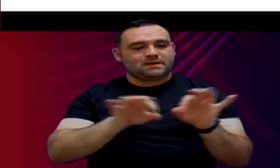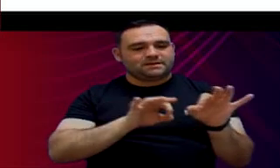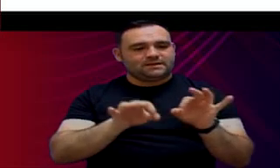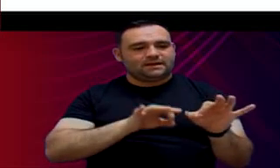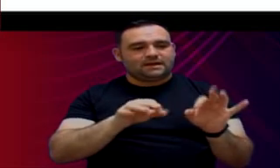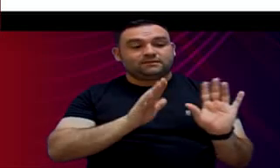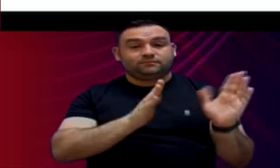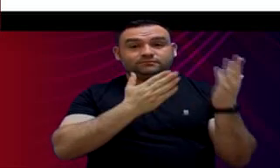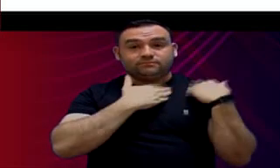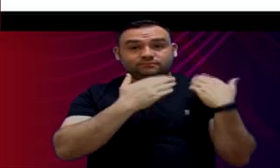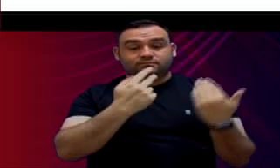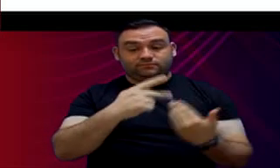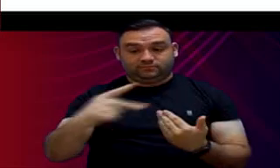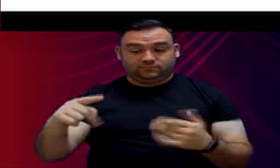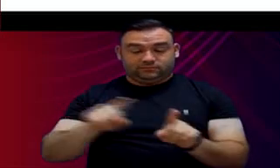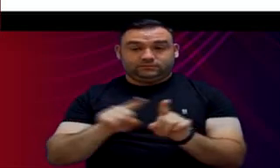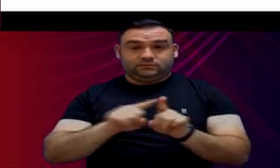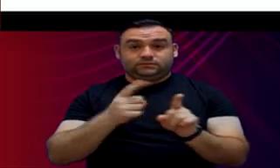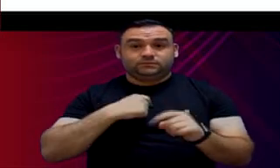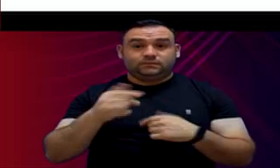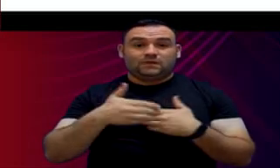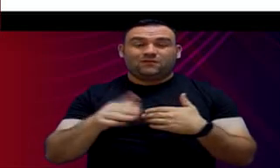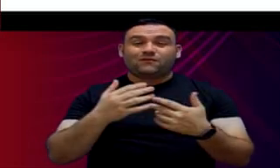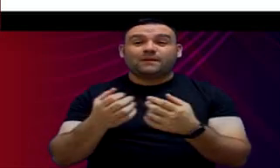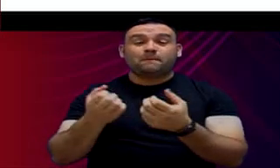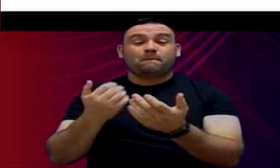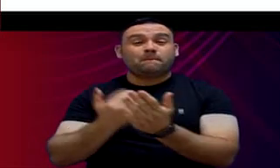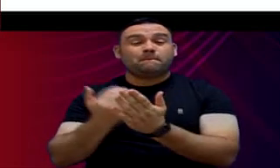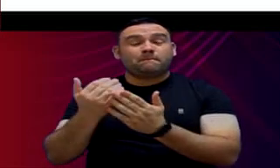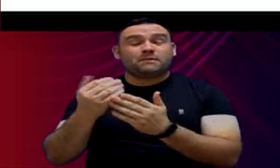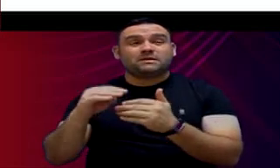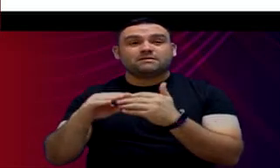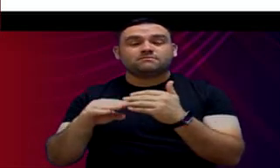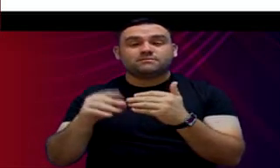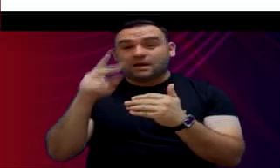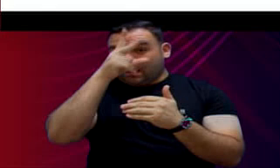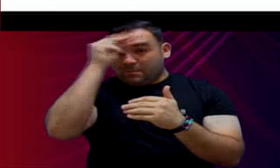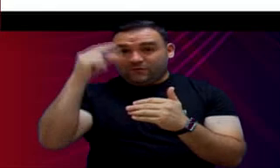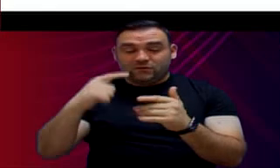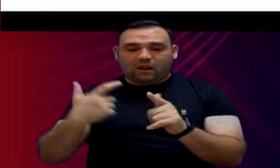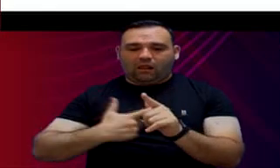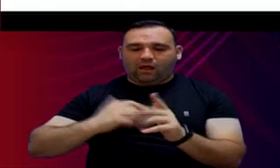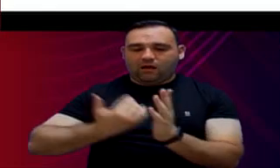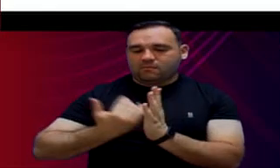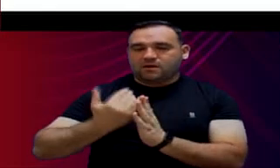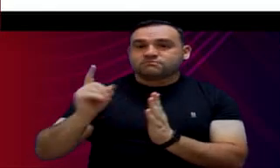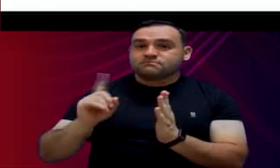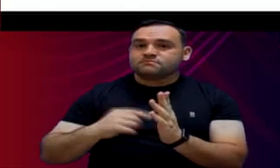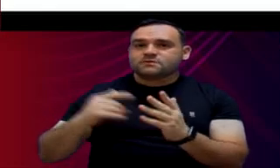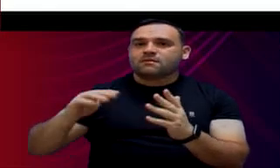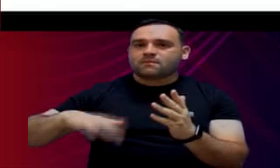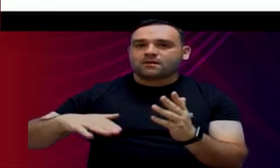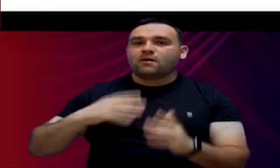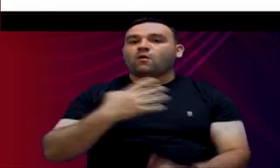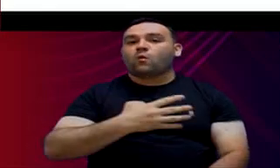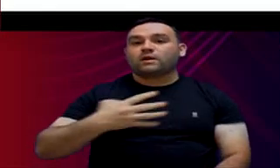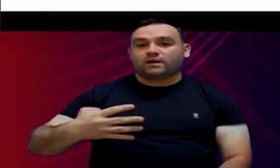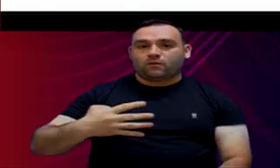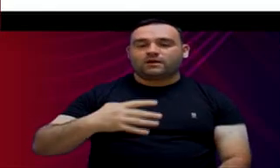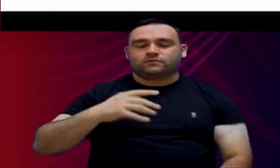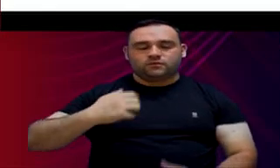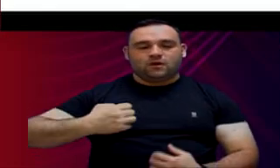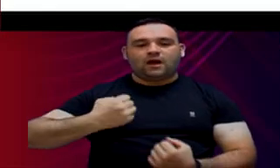nas atribuições deles e é coisa que eu vou onerar muito pouco a prefeitura eu passo a ter esses 44